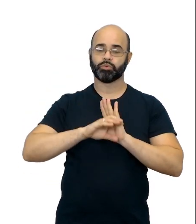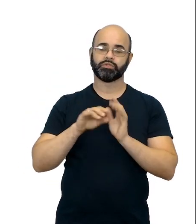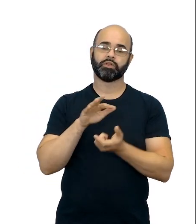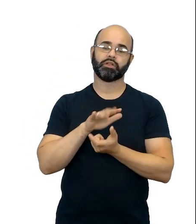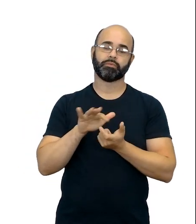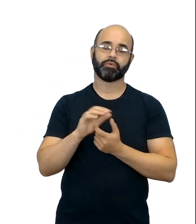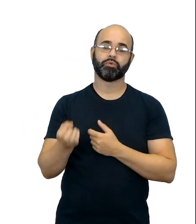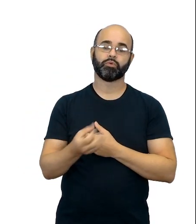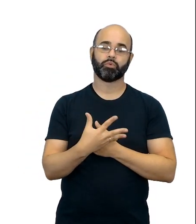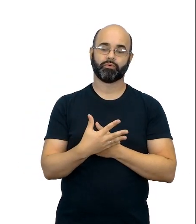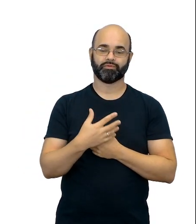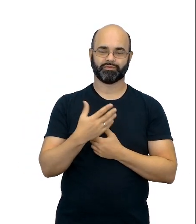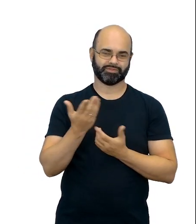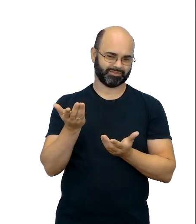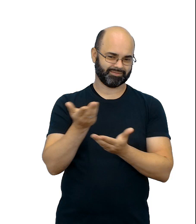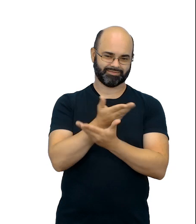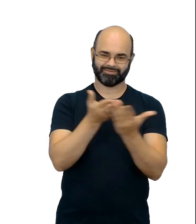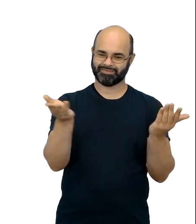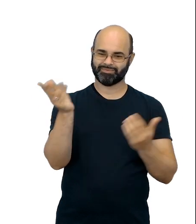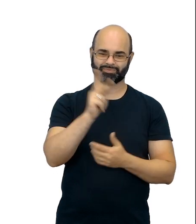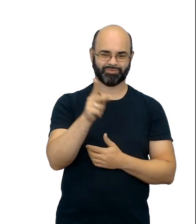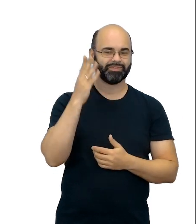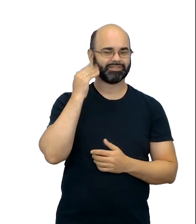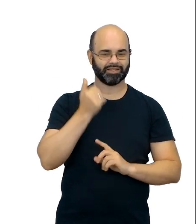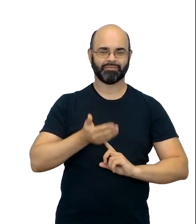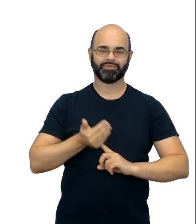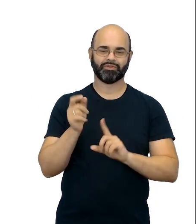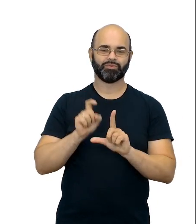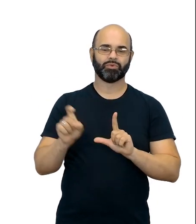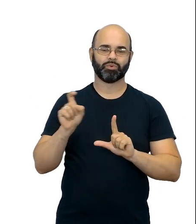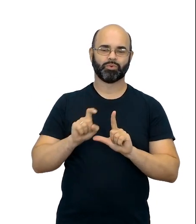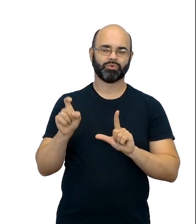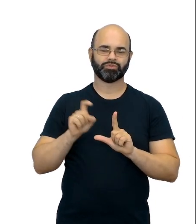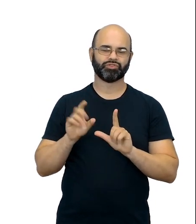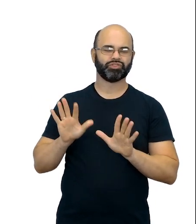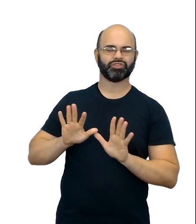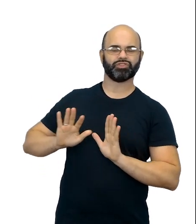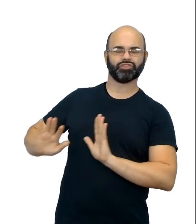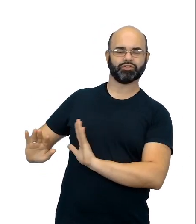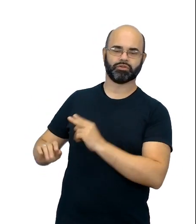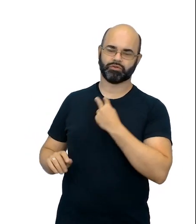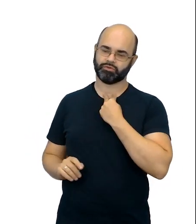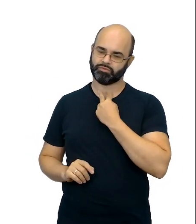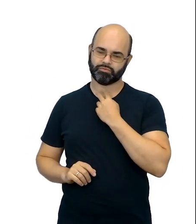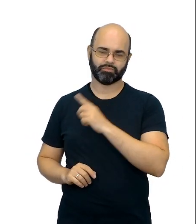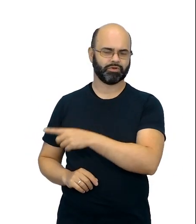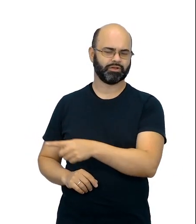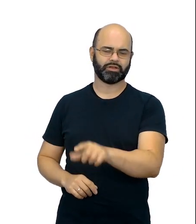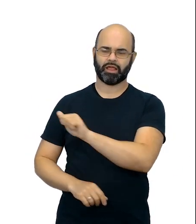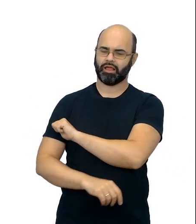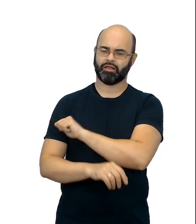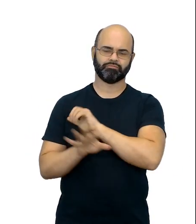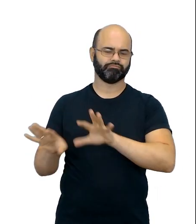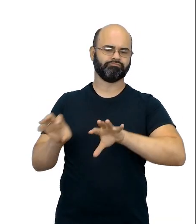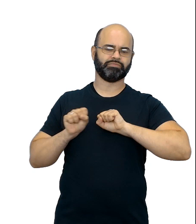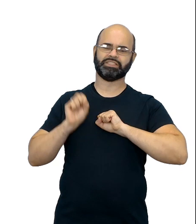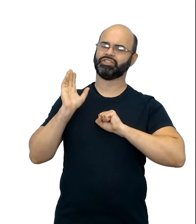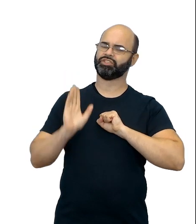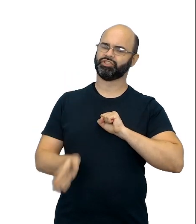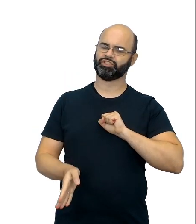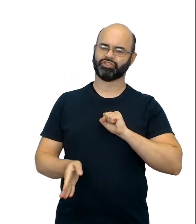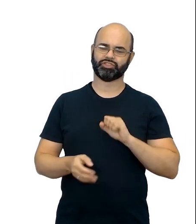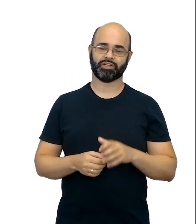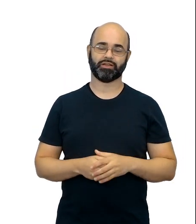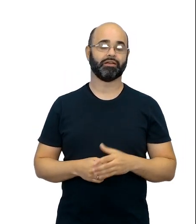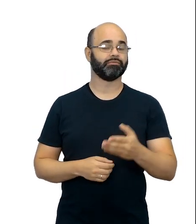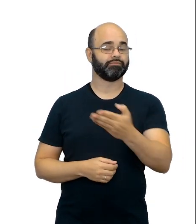há como negar mais as tecnologias digitais na vida dos estudantes. E, portanto, nós, professores,